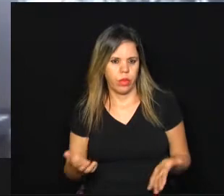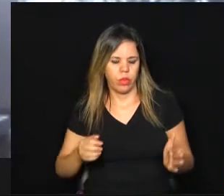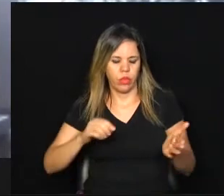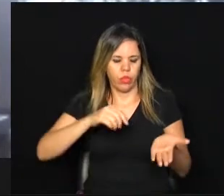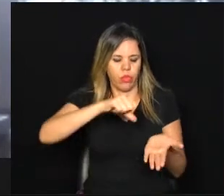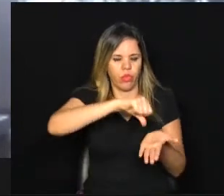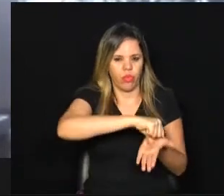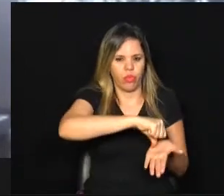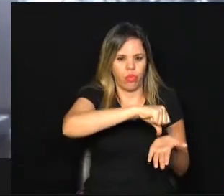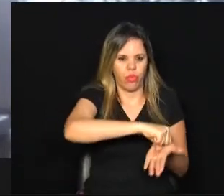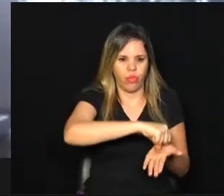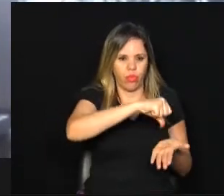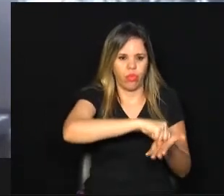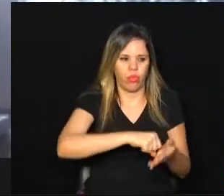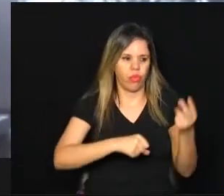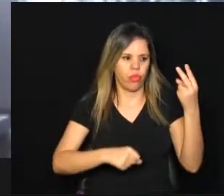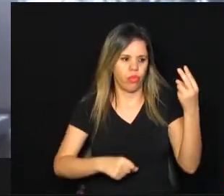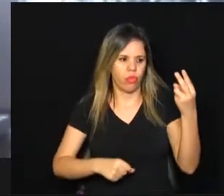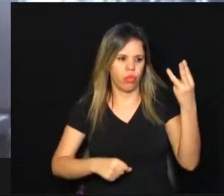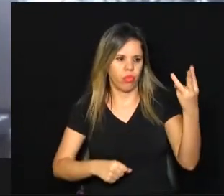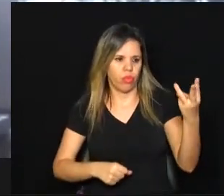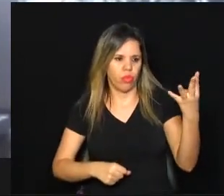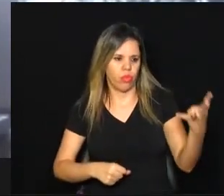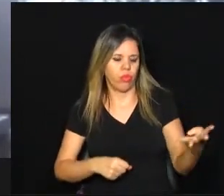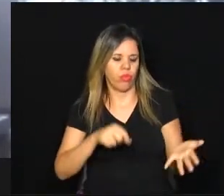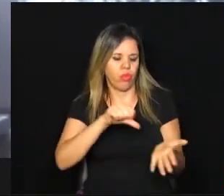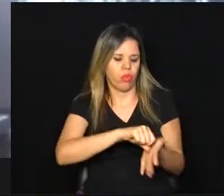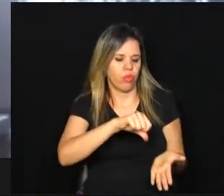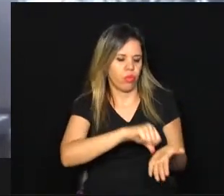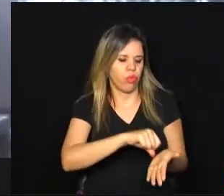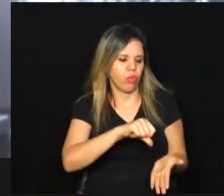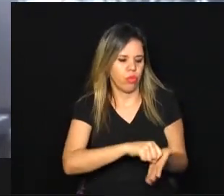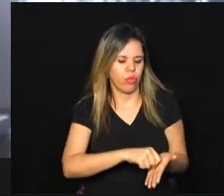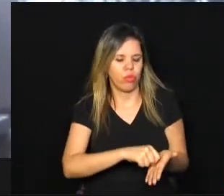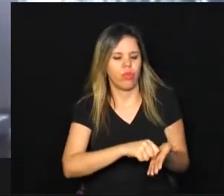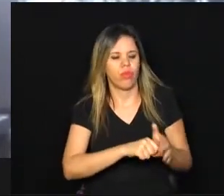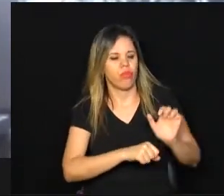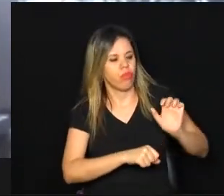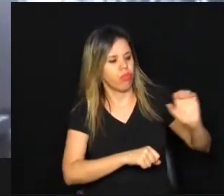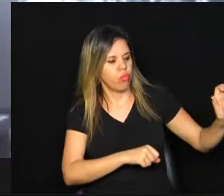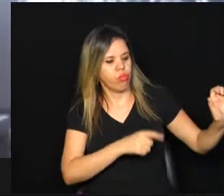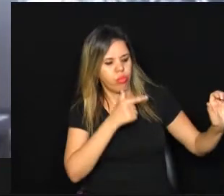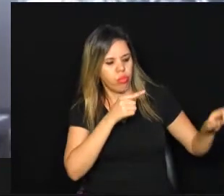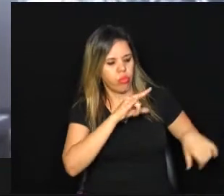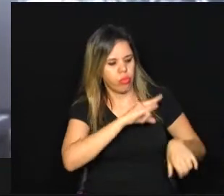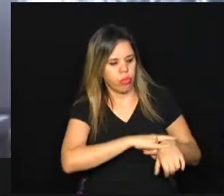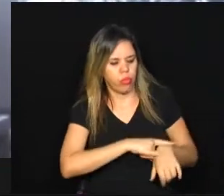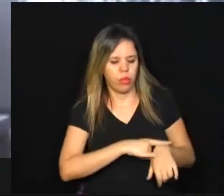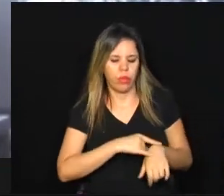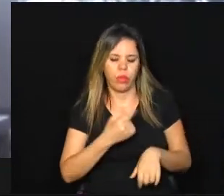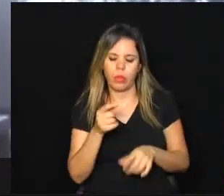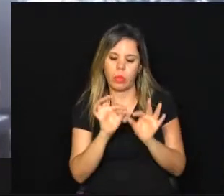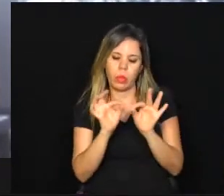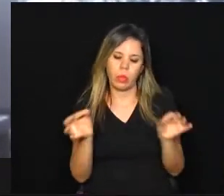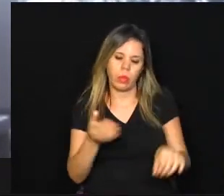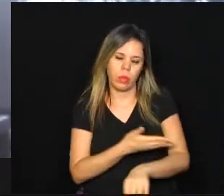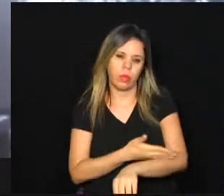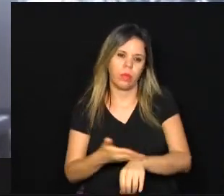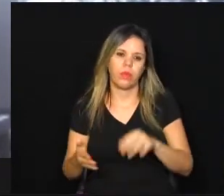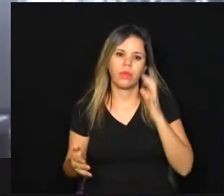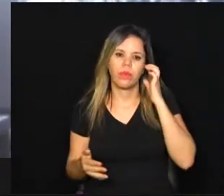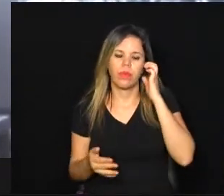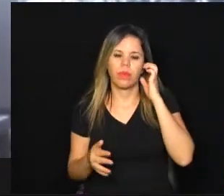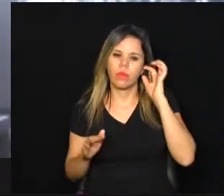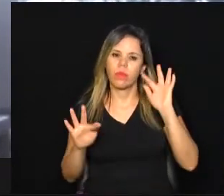3, 4, né? Então, até isso, um simples hábito e famílias